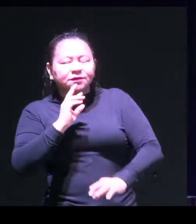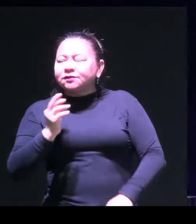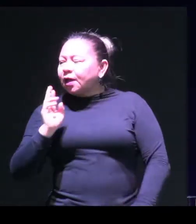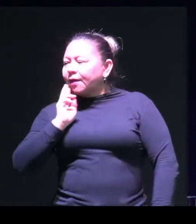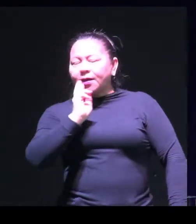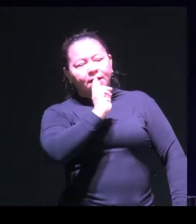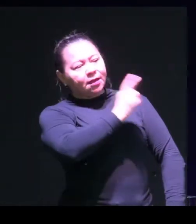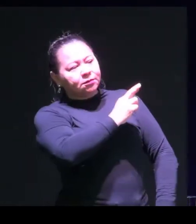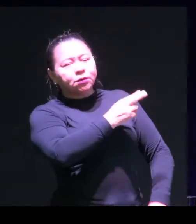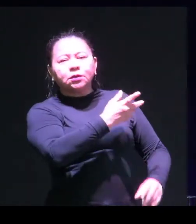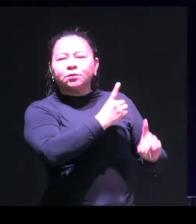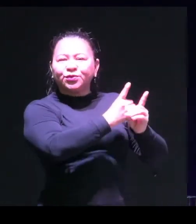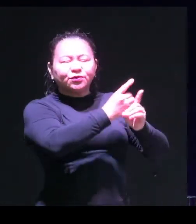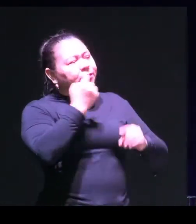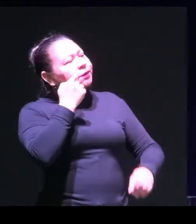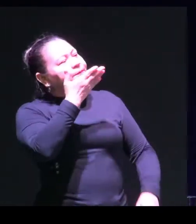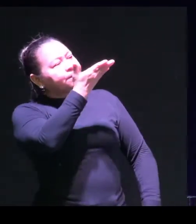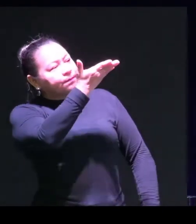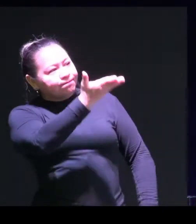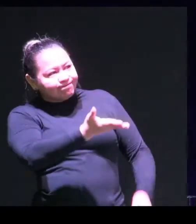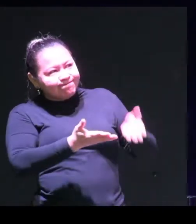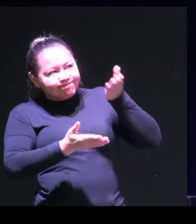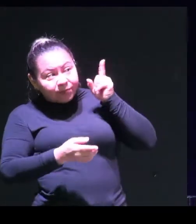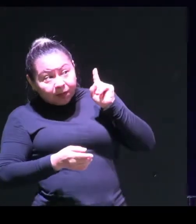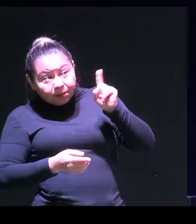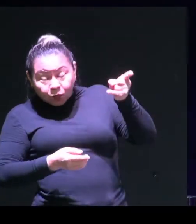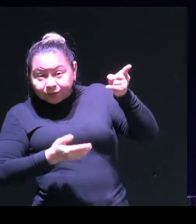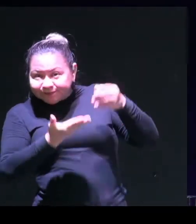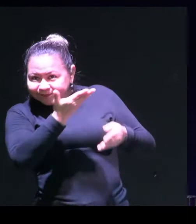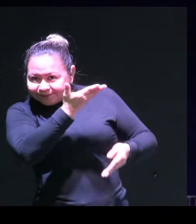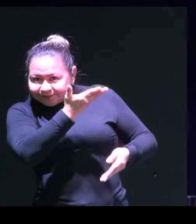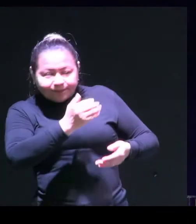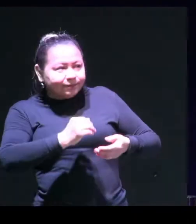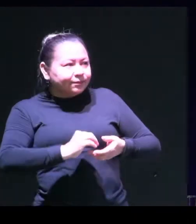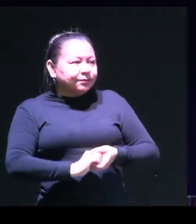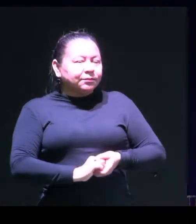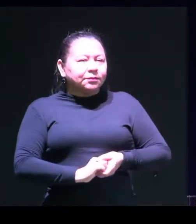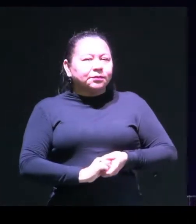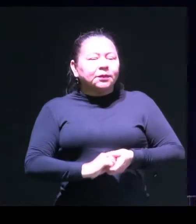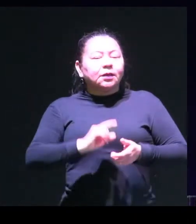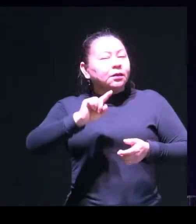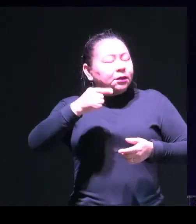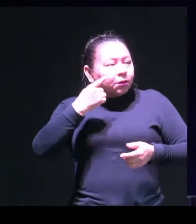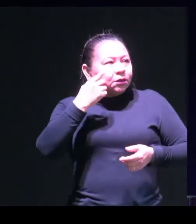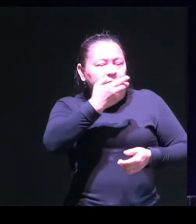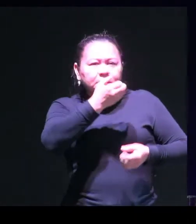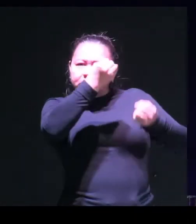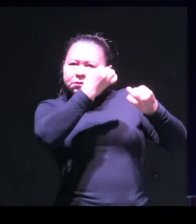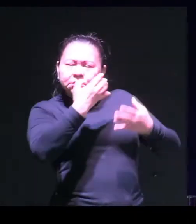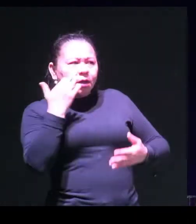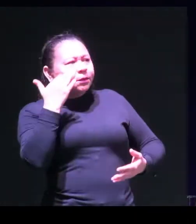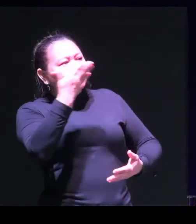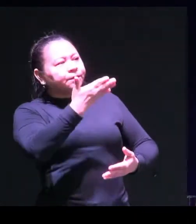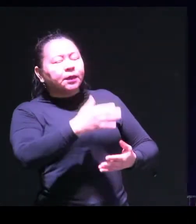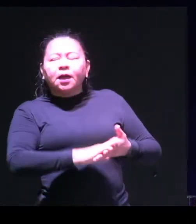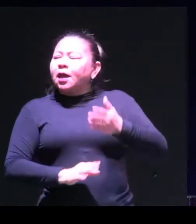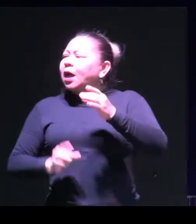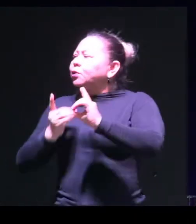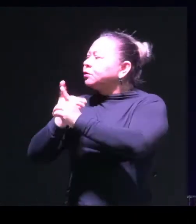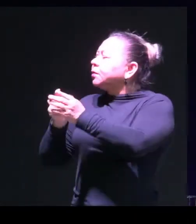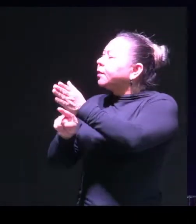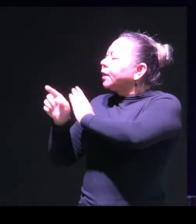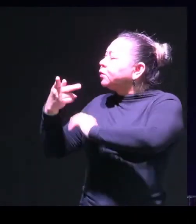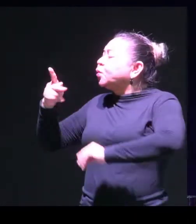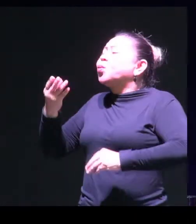que Jesus disse. Quando ele estava sentado no Monte das Oliveiras, bem depois, os discípulos chegaram e perguntaram: